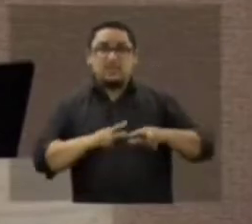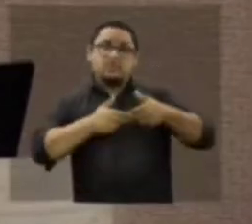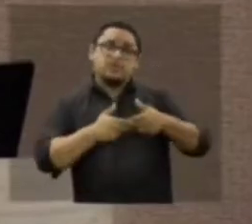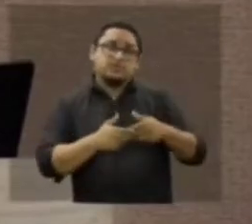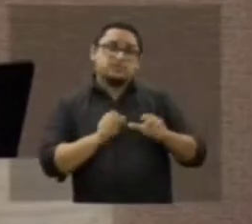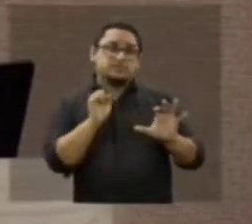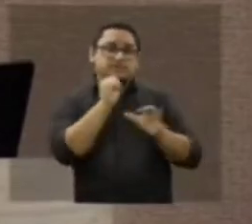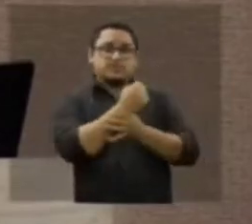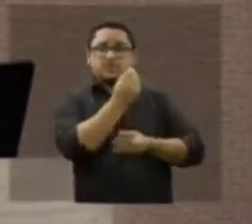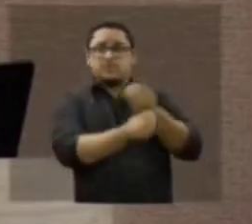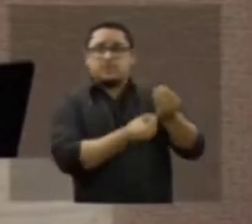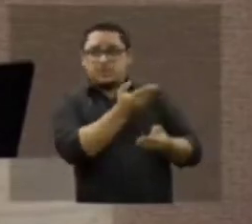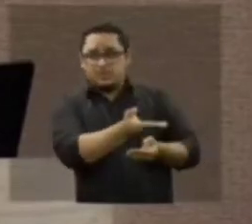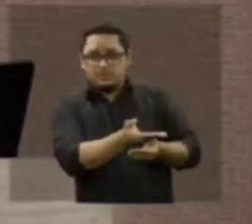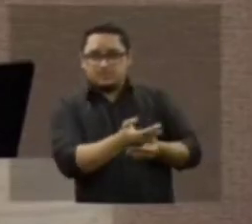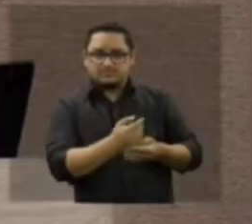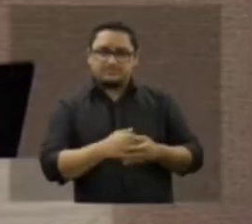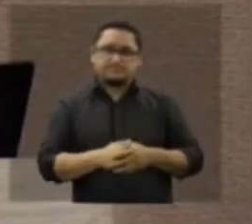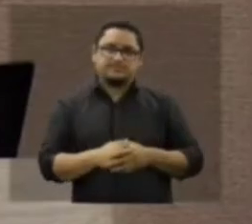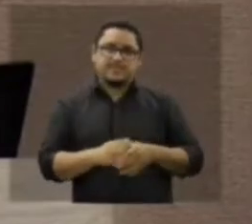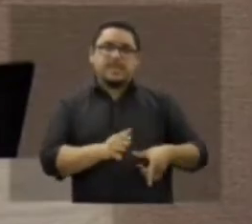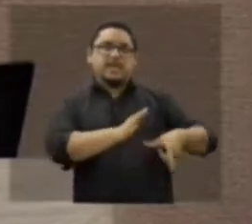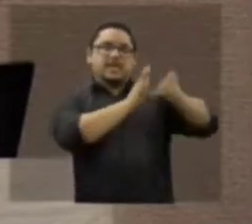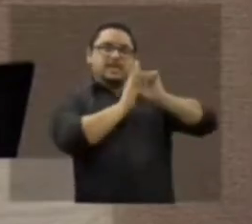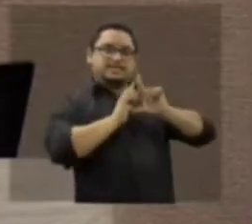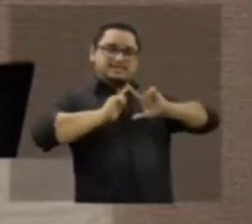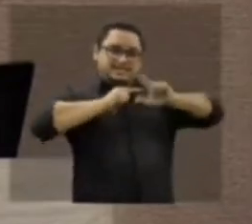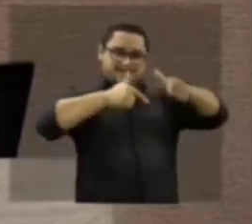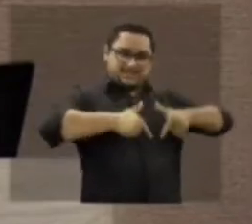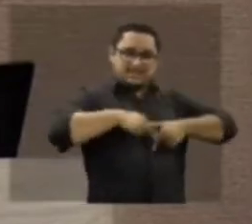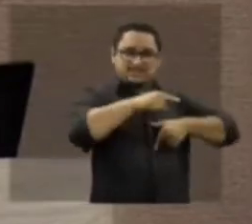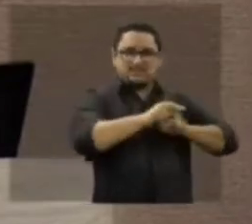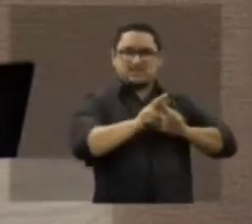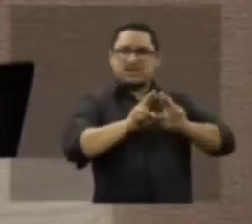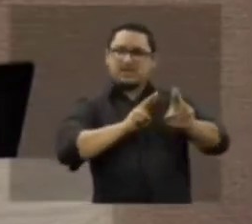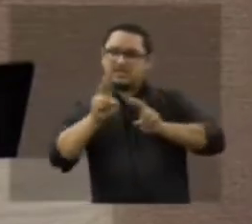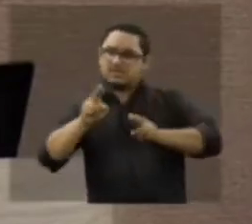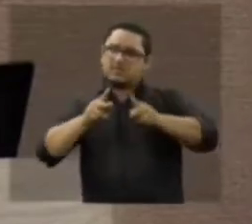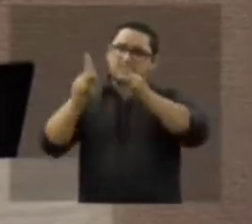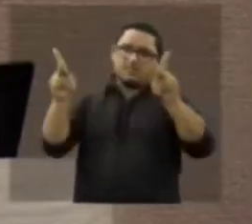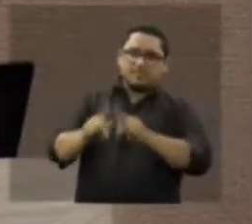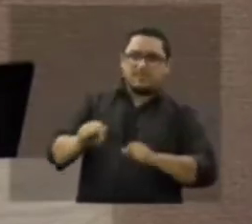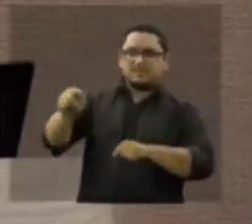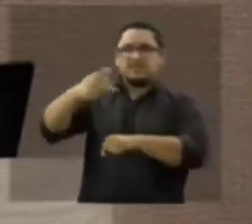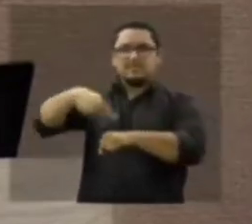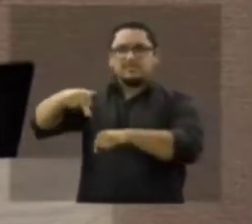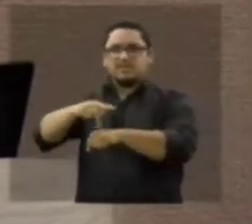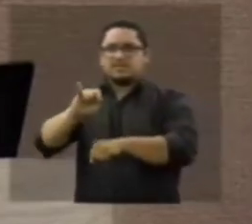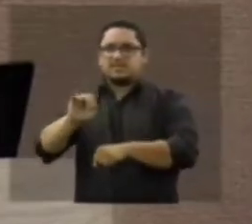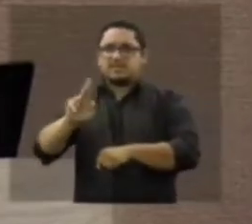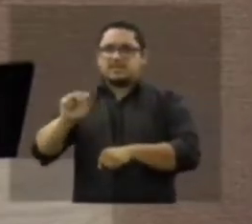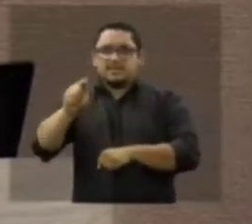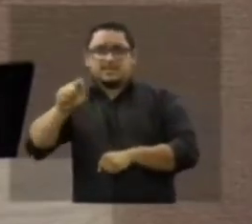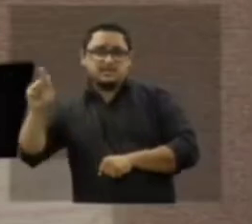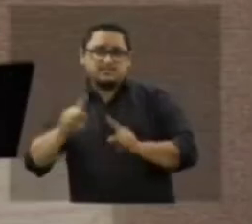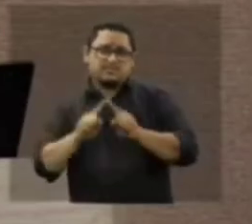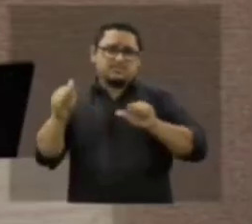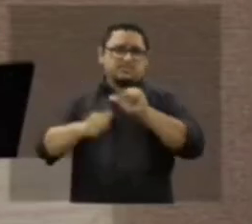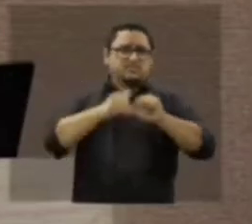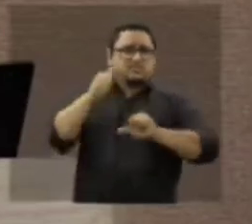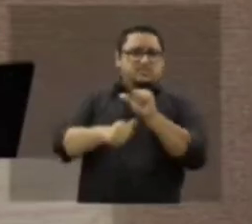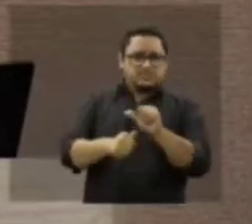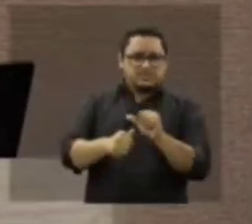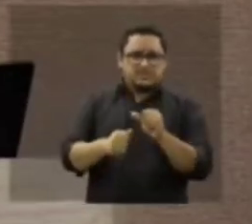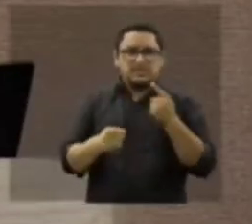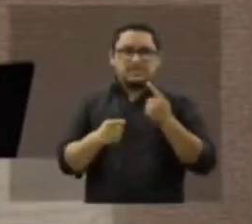palestinos Israel que outor manti relações pacífica com o Irã viu essa relação se transformar após